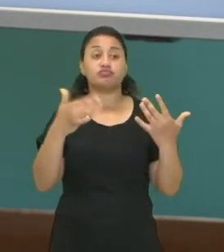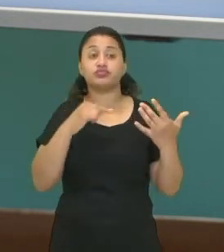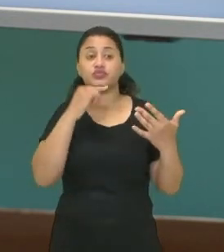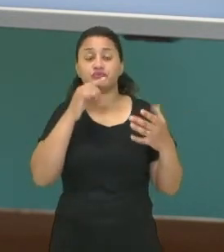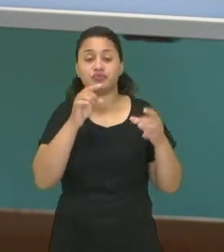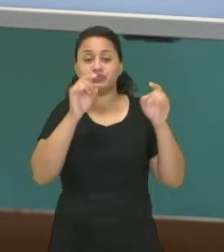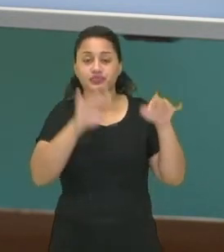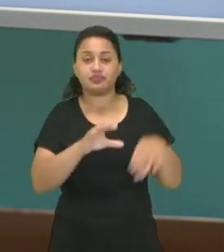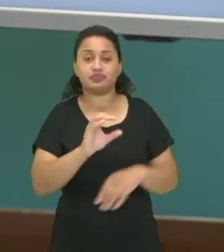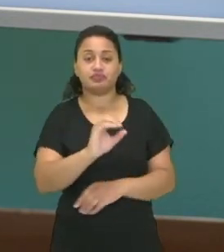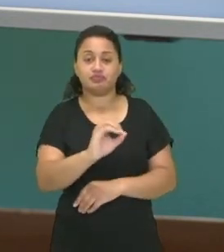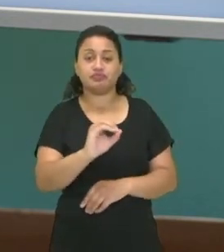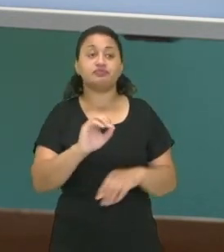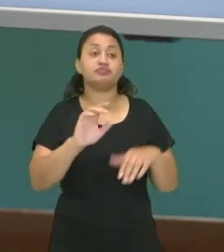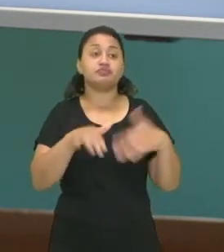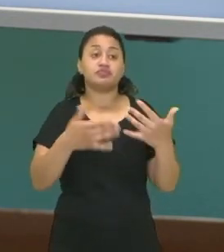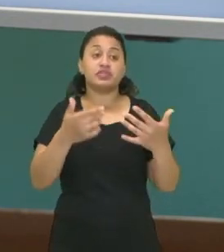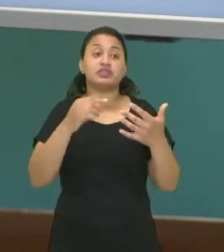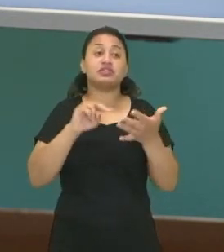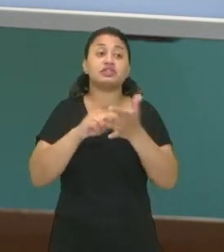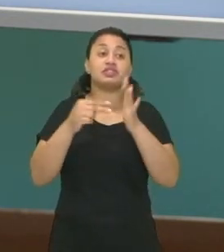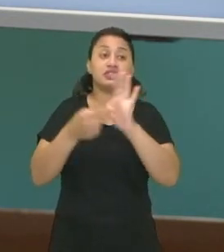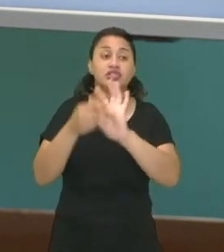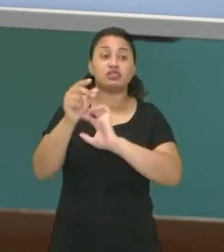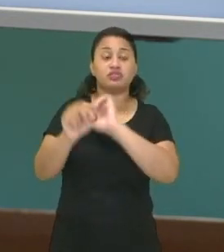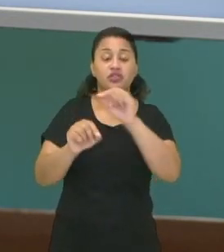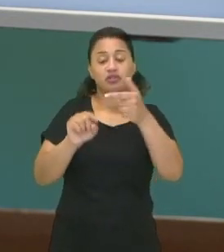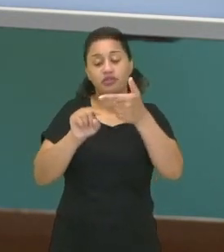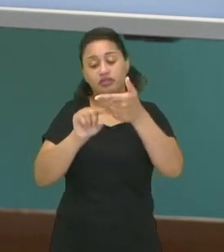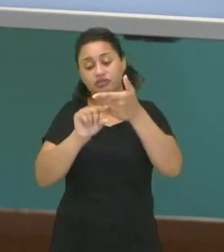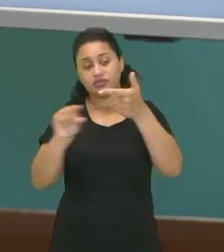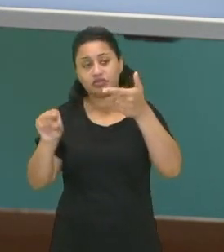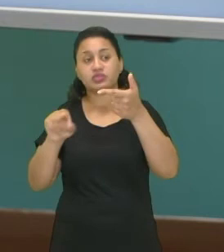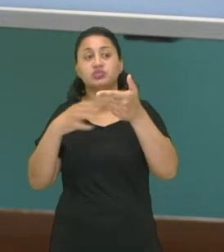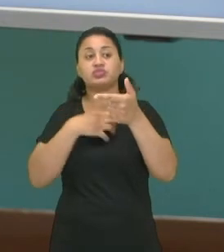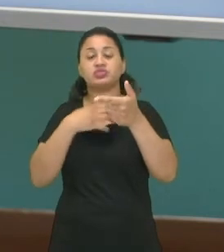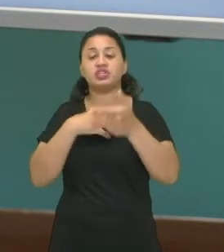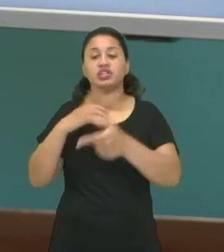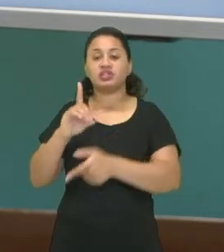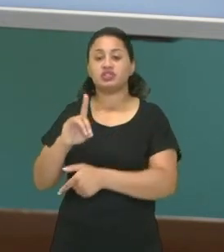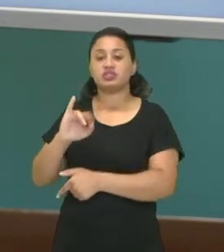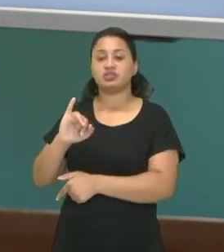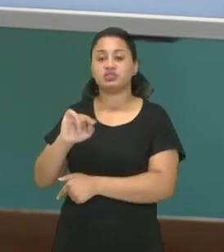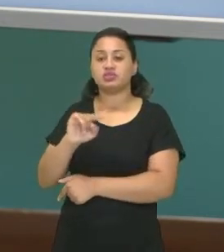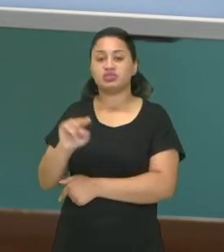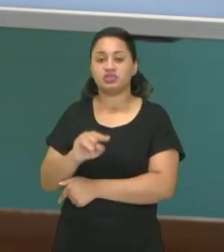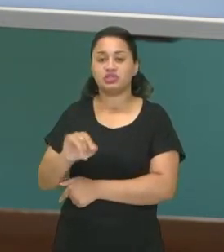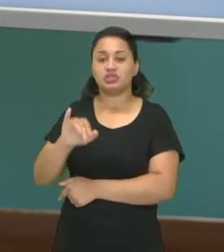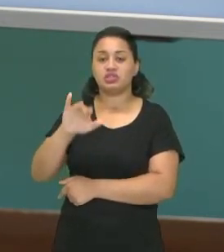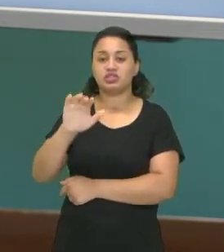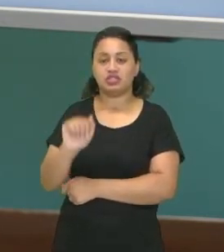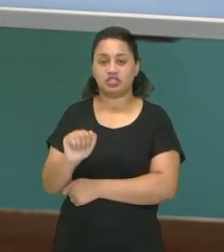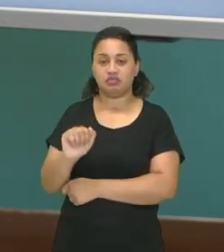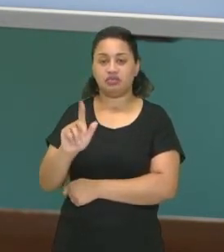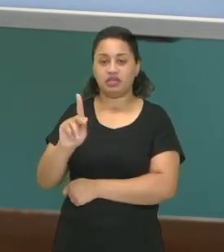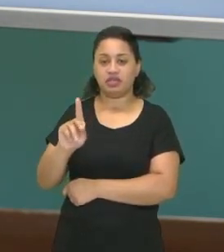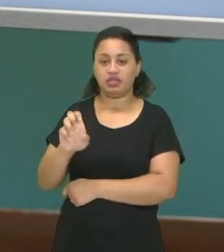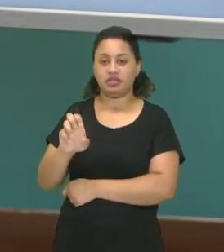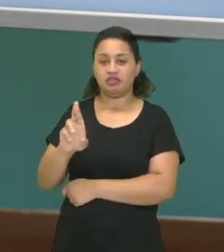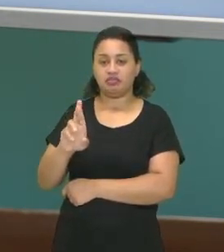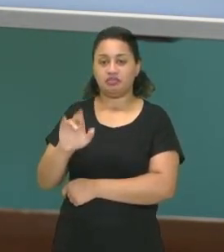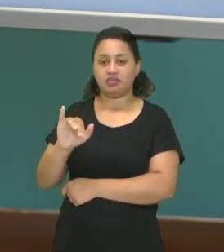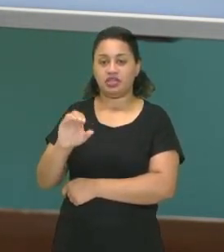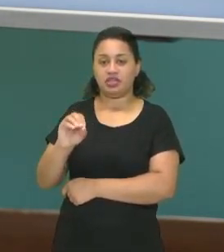obter, né, o resto igual a zero, dizemos que né, que esse quociente está na forma de dízima periódica, ou seja,